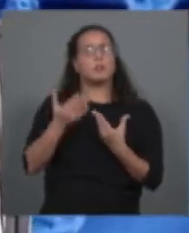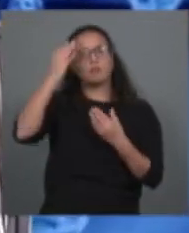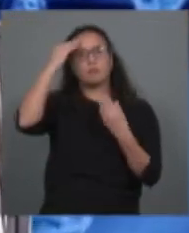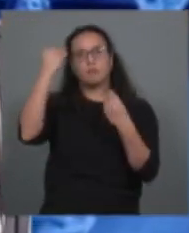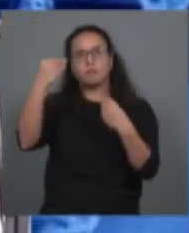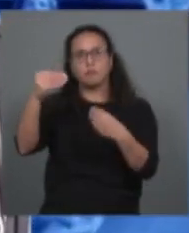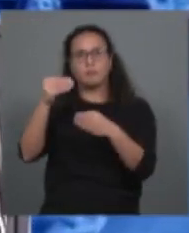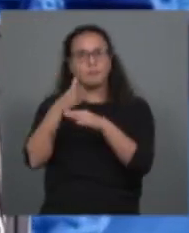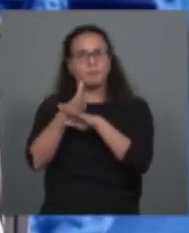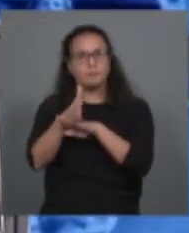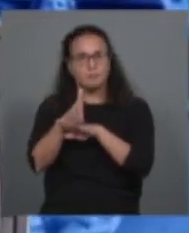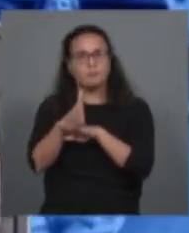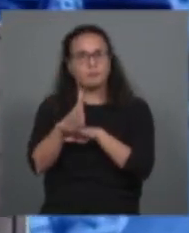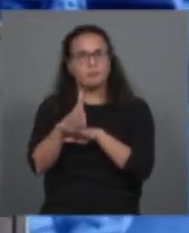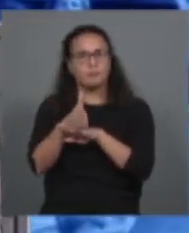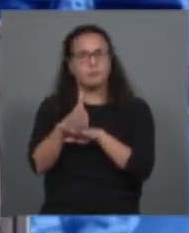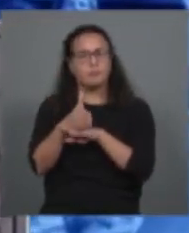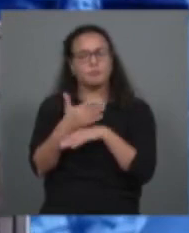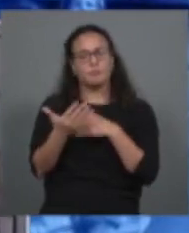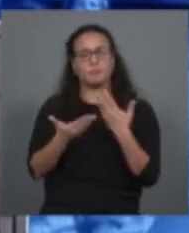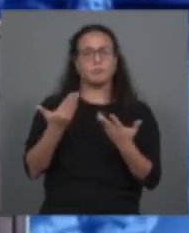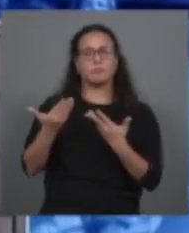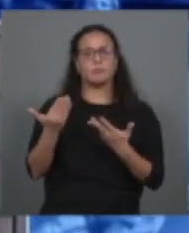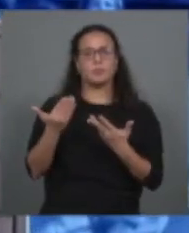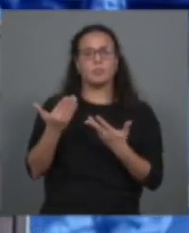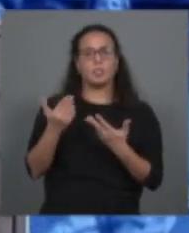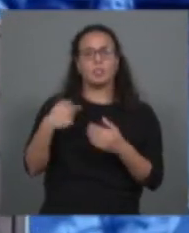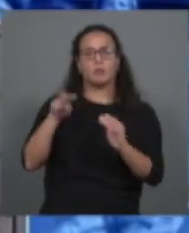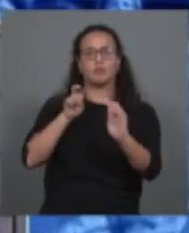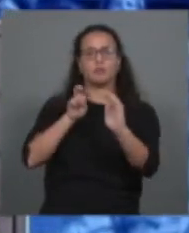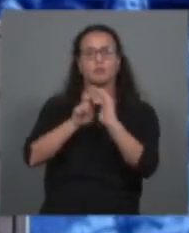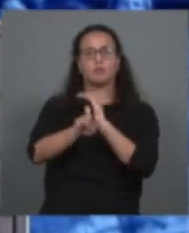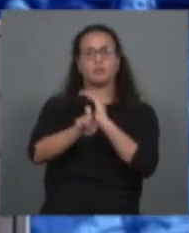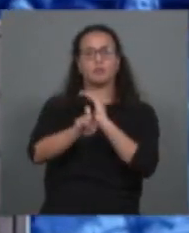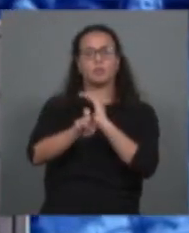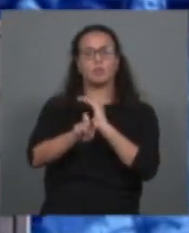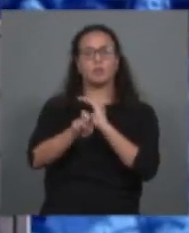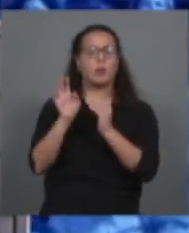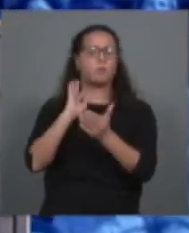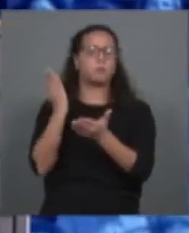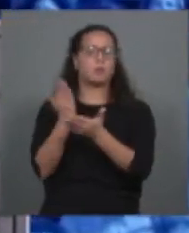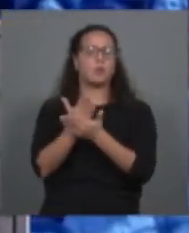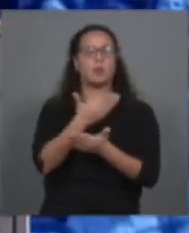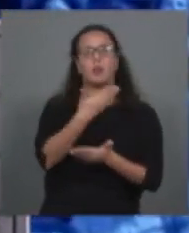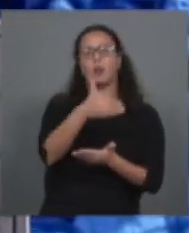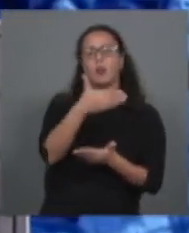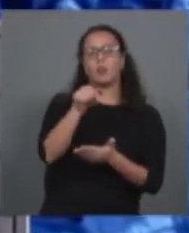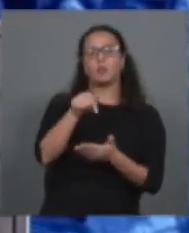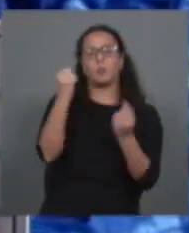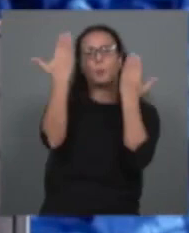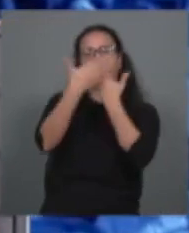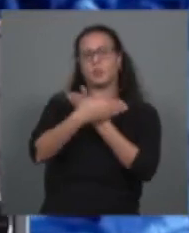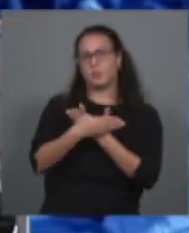tem a ver com o medo que eu posso ter em ir até ao metro, vir no último metro às 11h30 da noite? Tem a ver